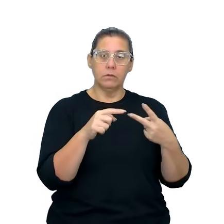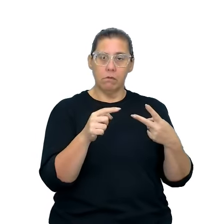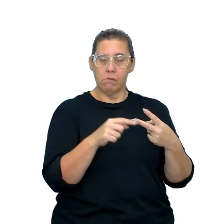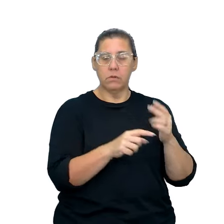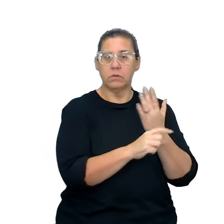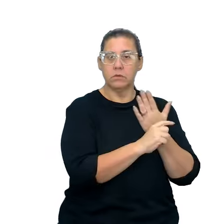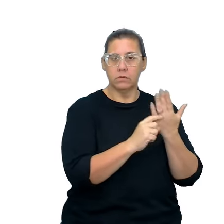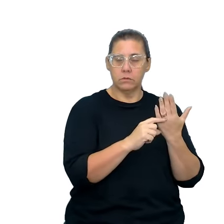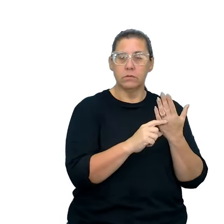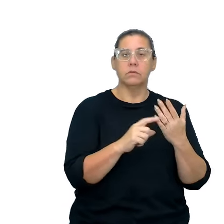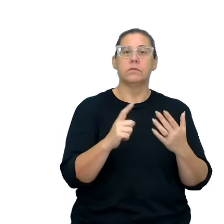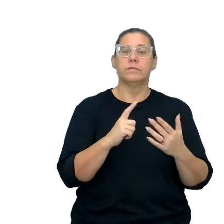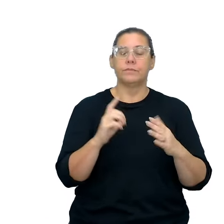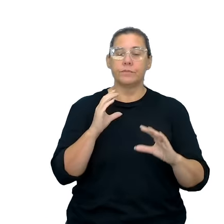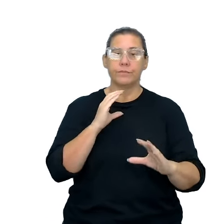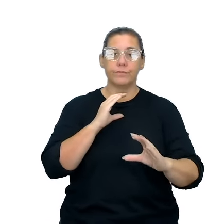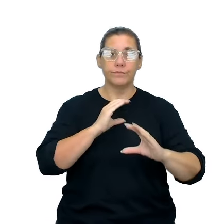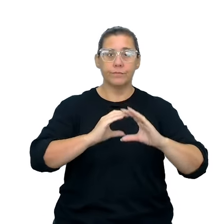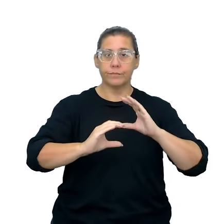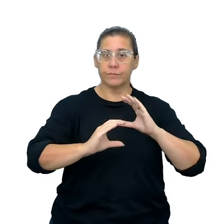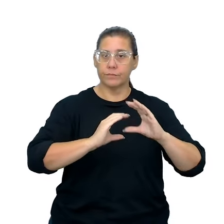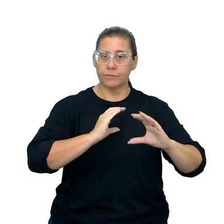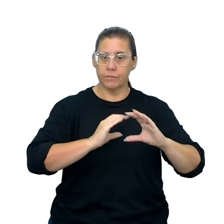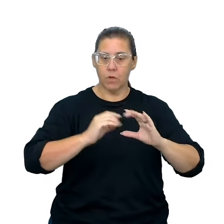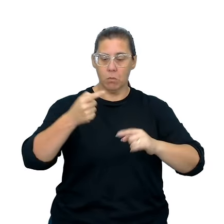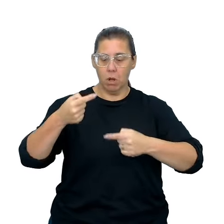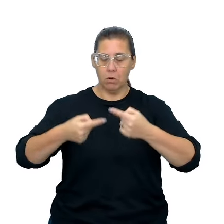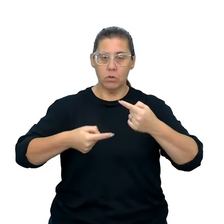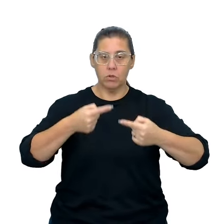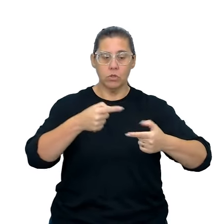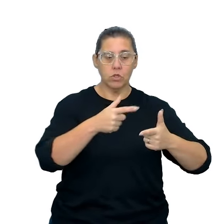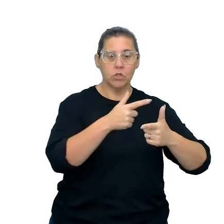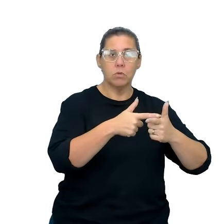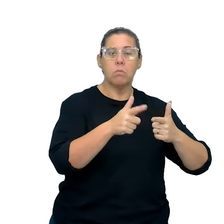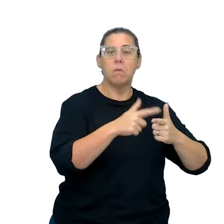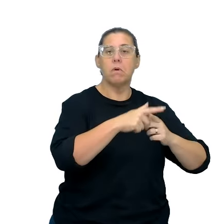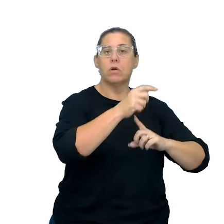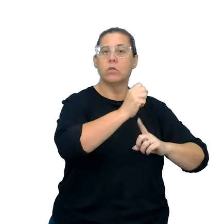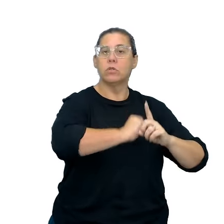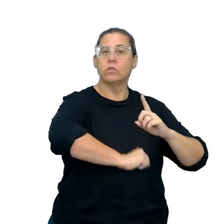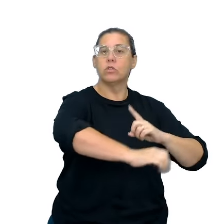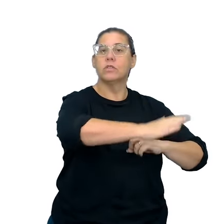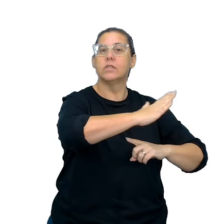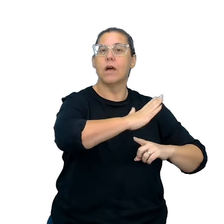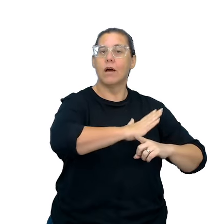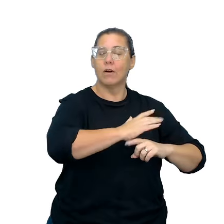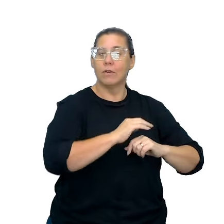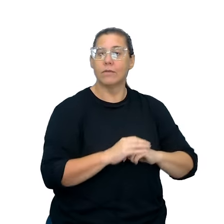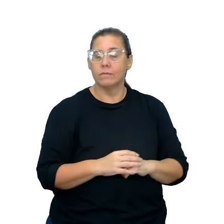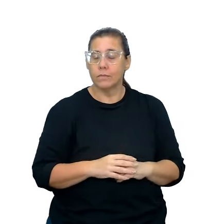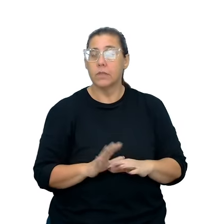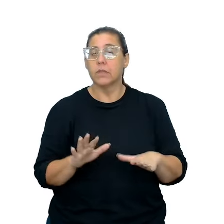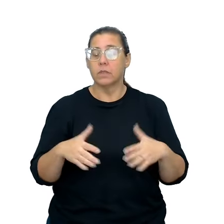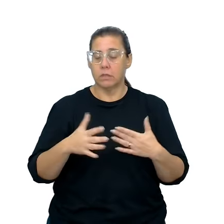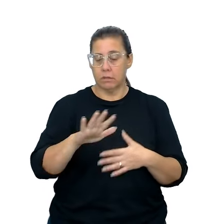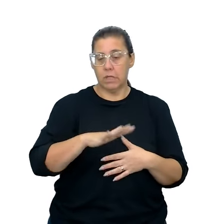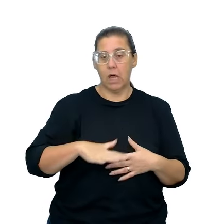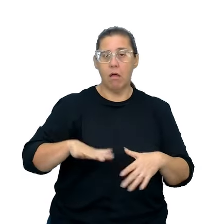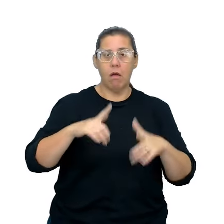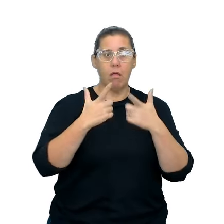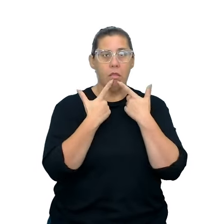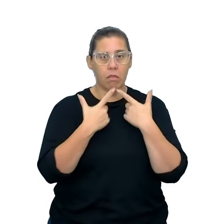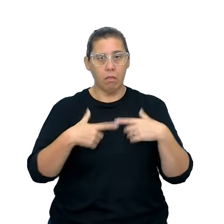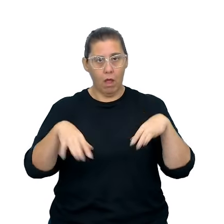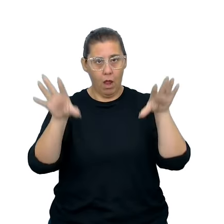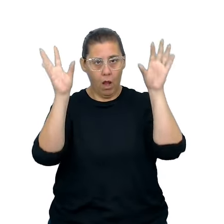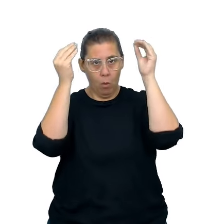domínio social de comunicação, discussão de problemas sociais controversos. E no campo da linguagem